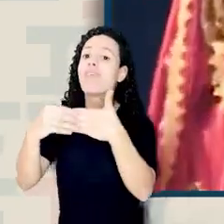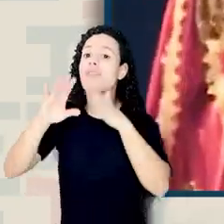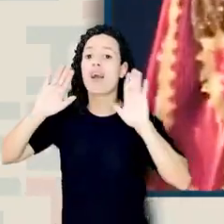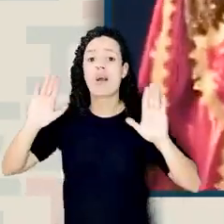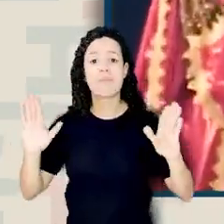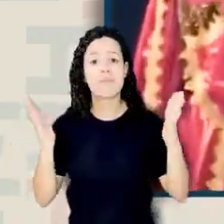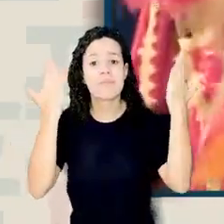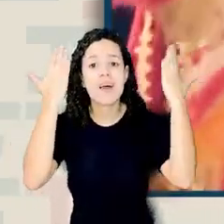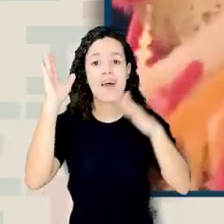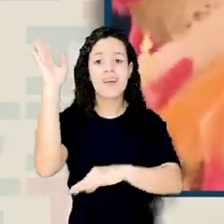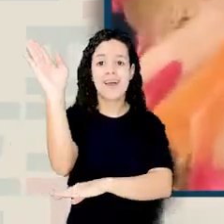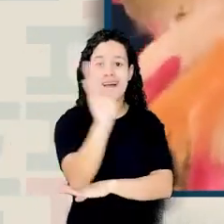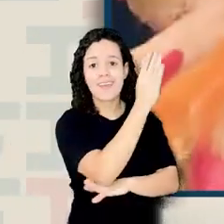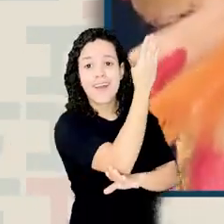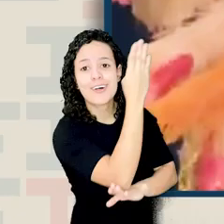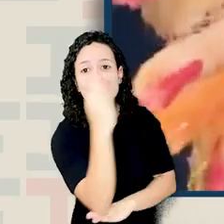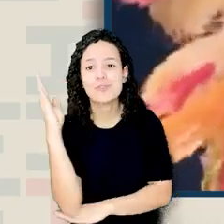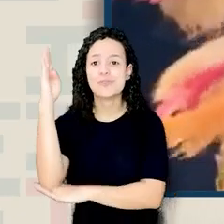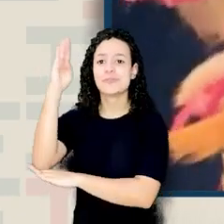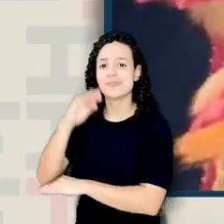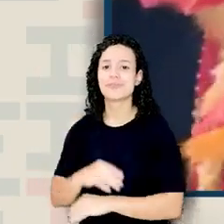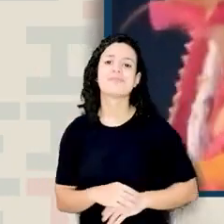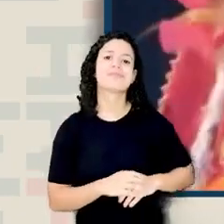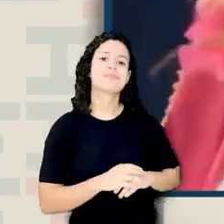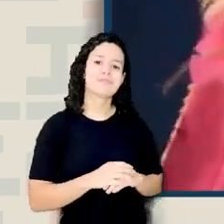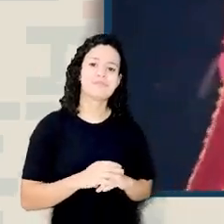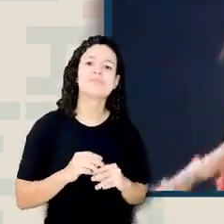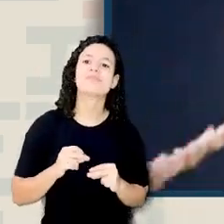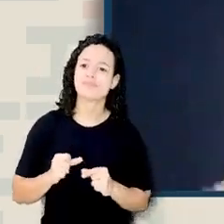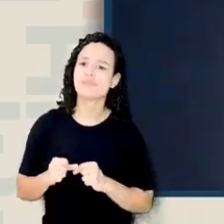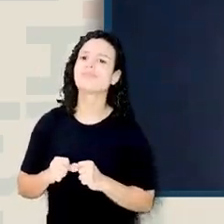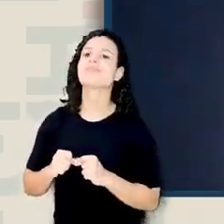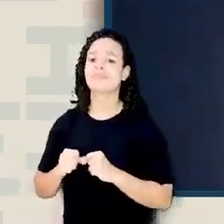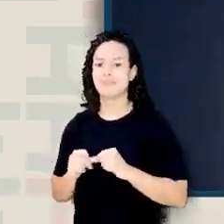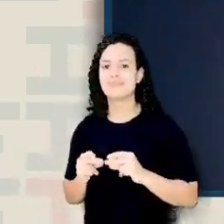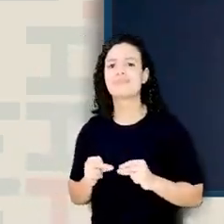me leva pro Maracatu.